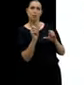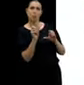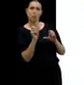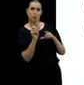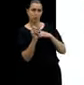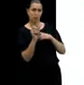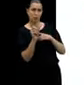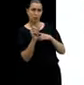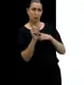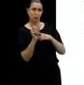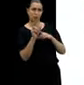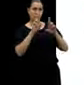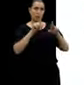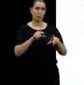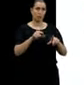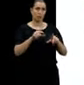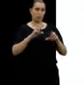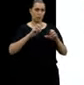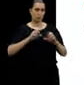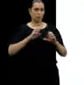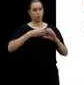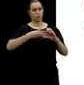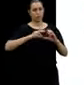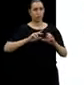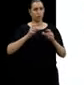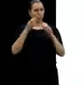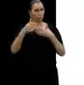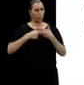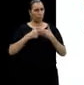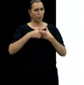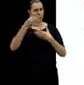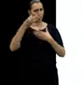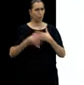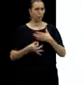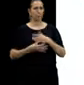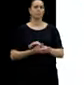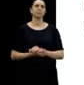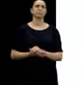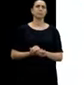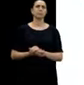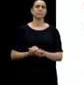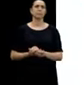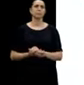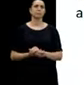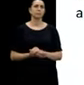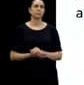especialização ali, a diferenciação nessas células com função definida. Fica a dica aí, ó, pessoal.